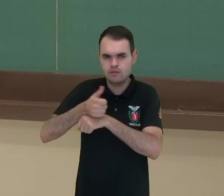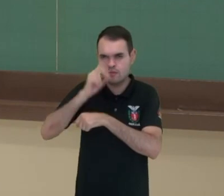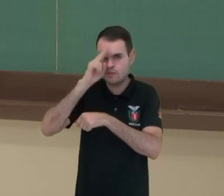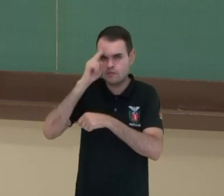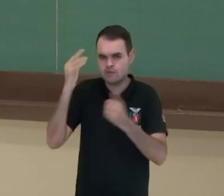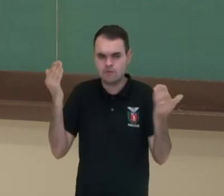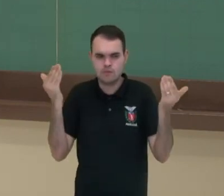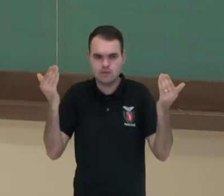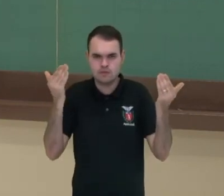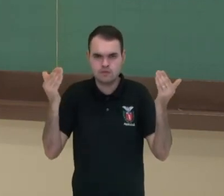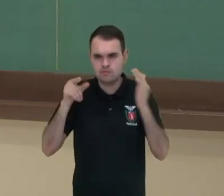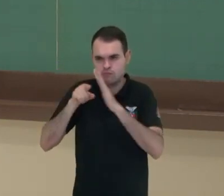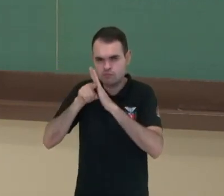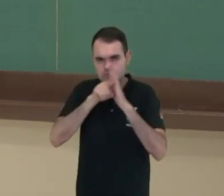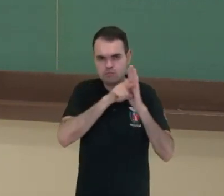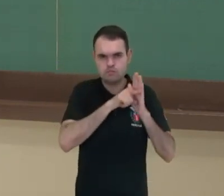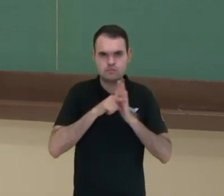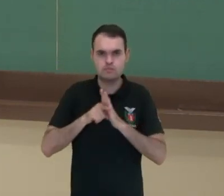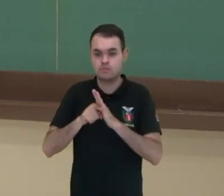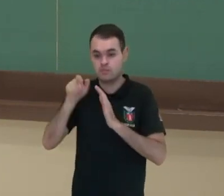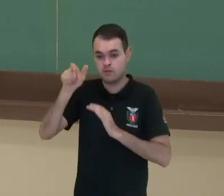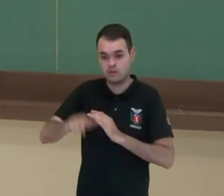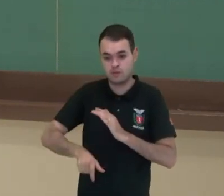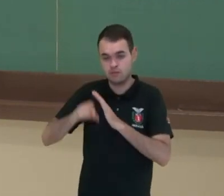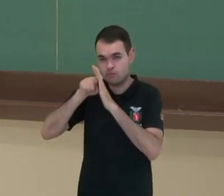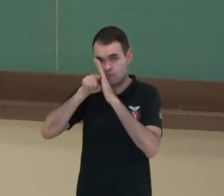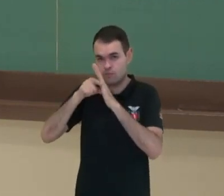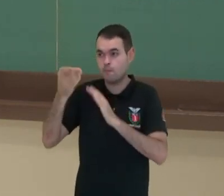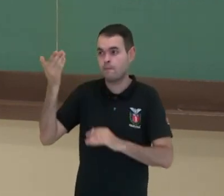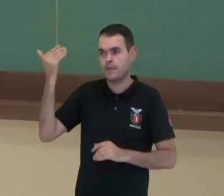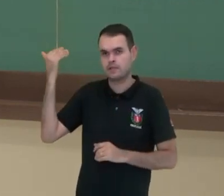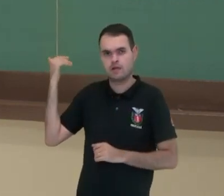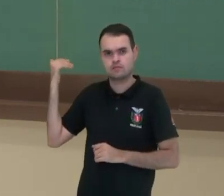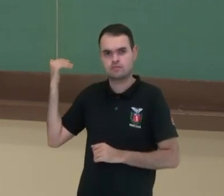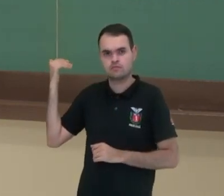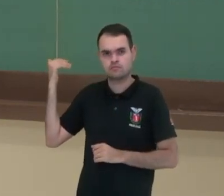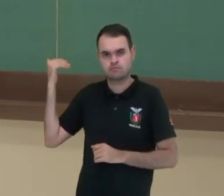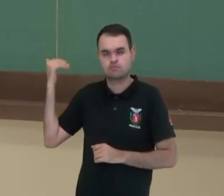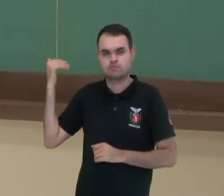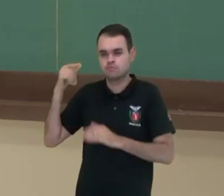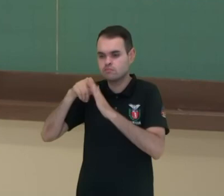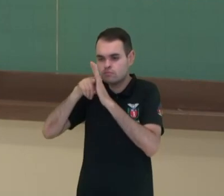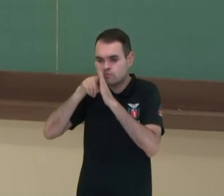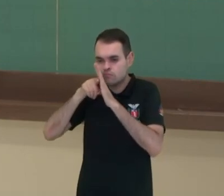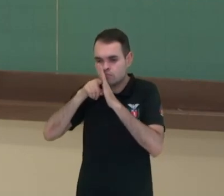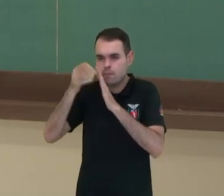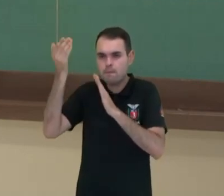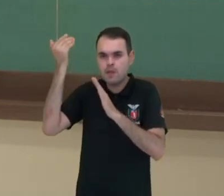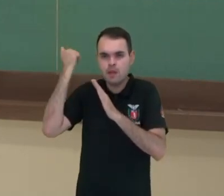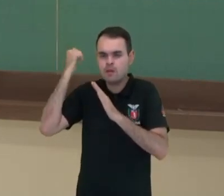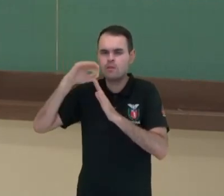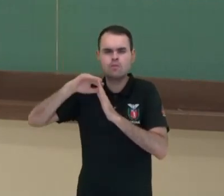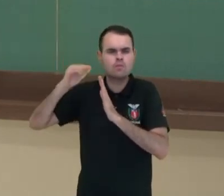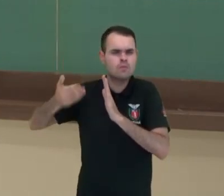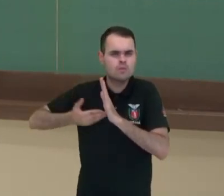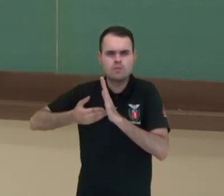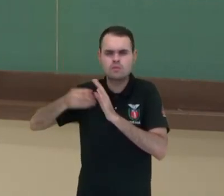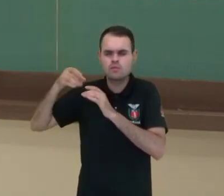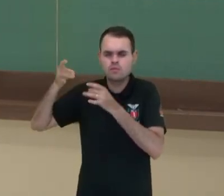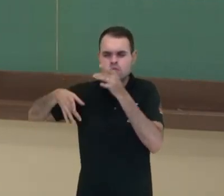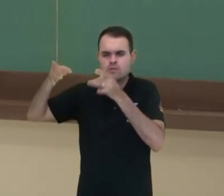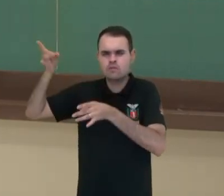comparações com o trabalho do investigador. É ele o investigador do passado. Para investigar esse passado, tudo, as